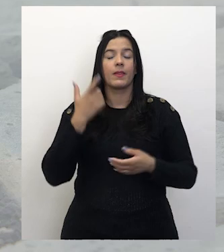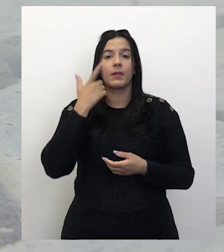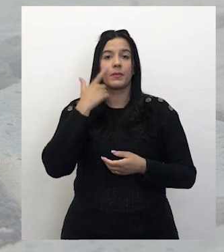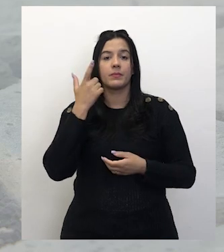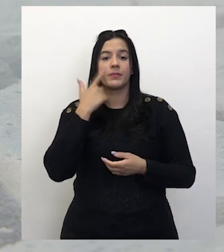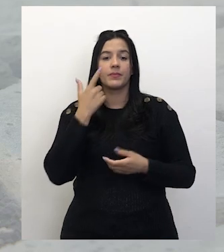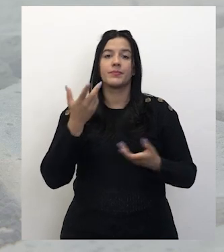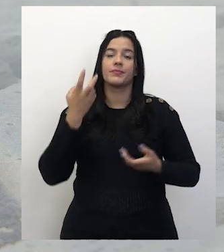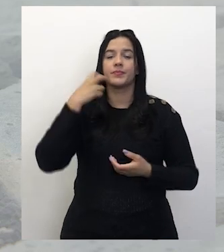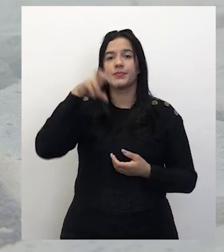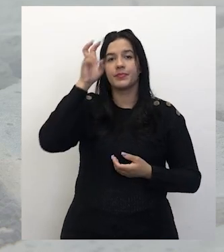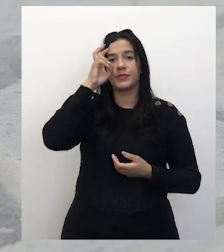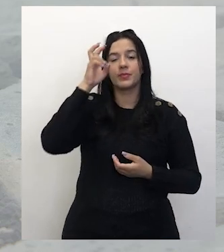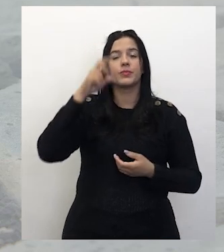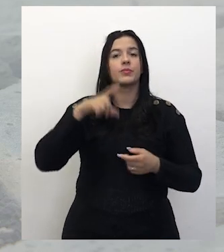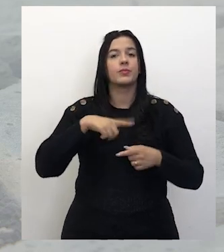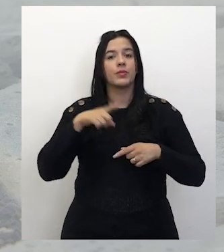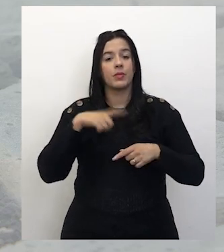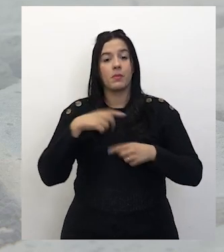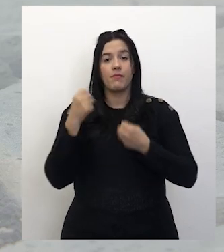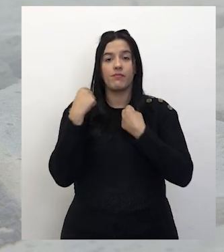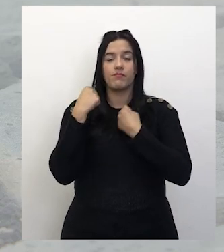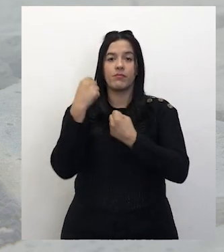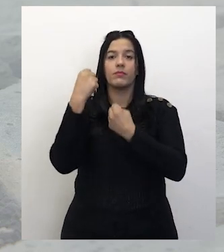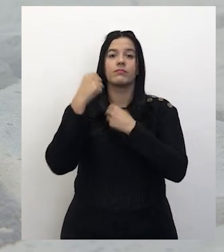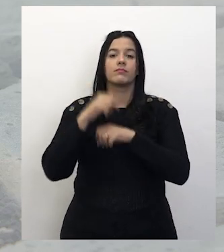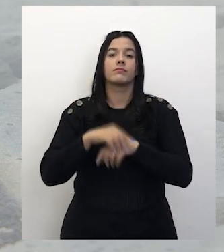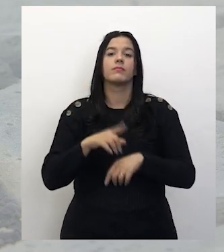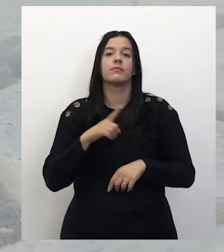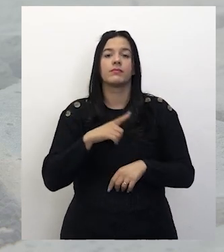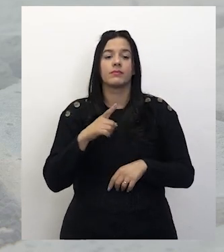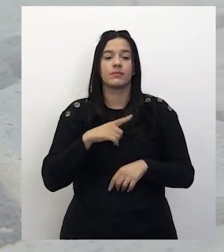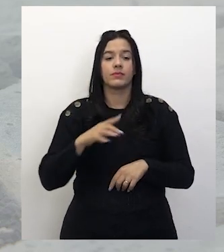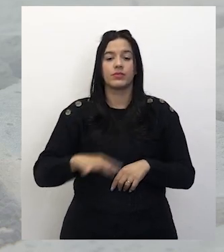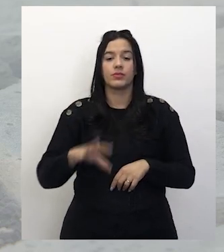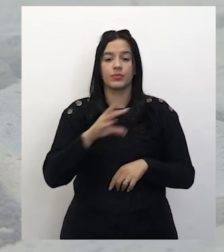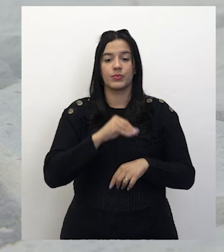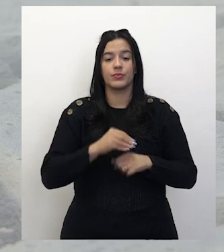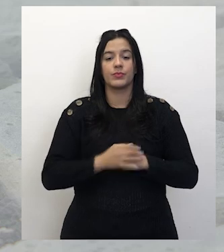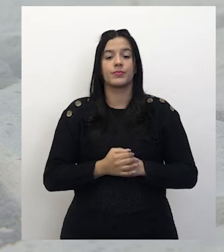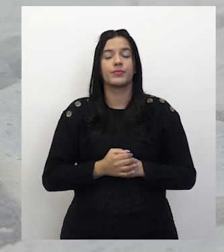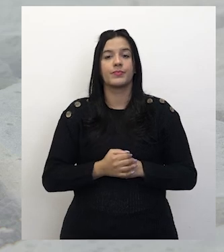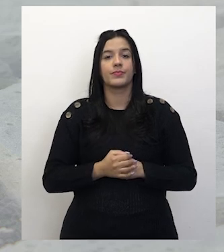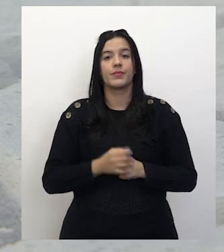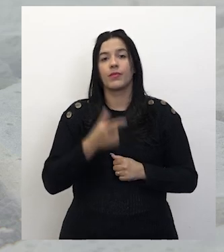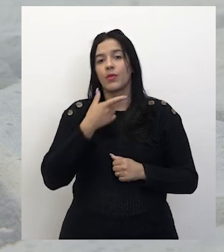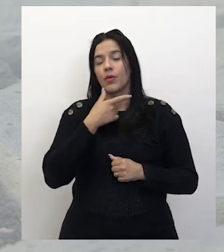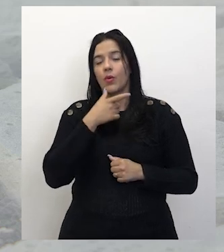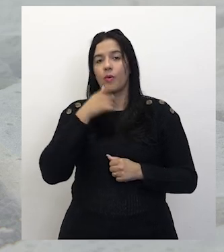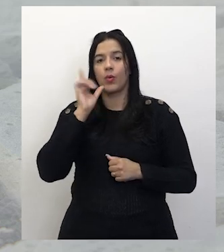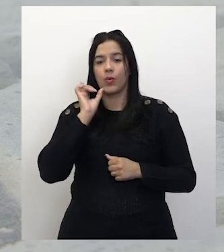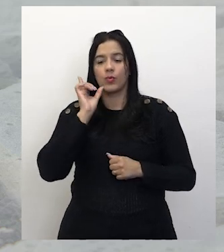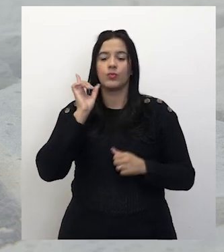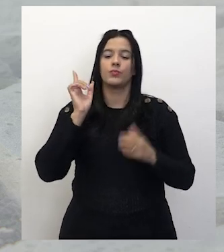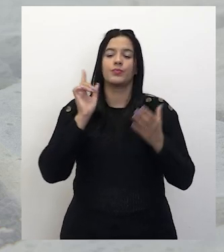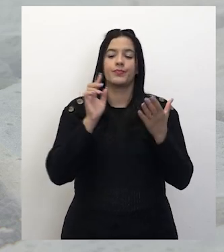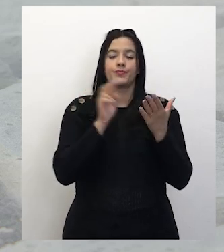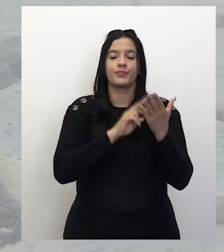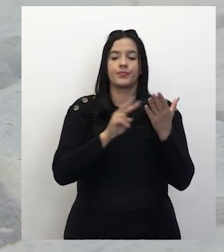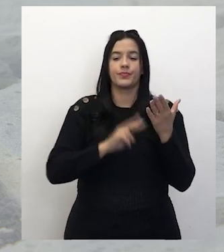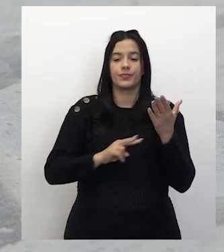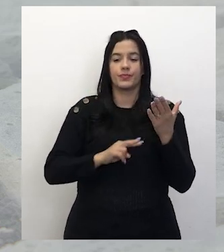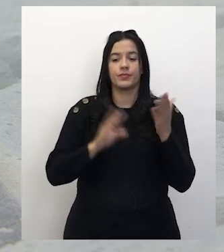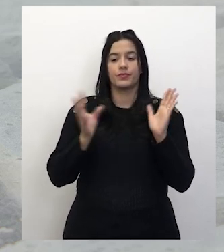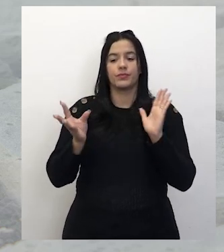da nossa cultura, fortalecer. Ontem eu vi uma publicação do próprio Braulio,